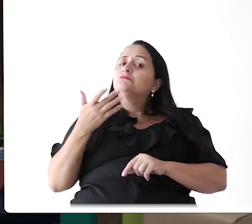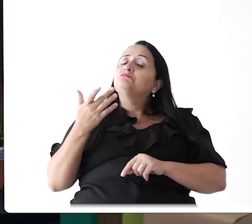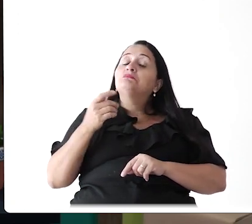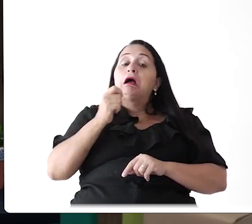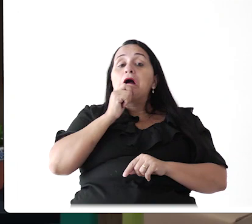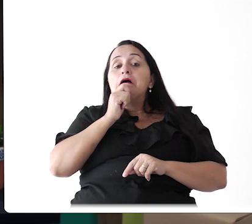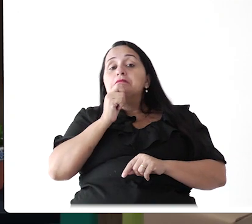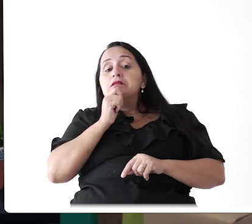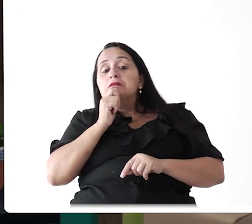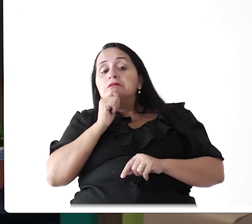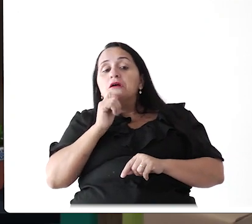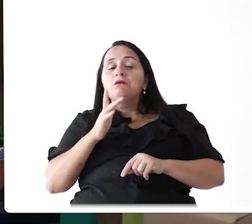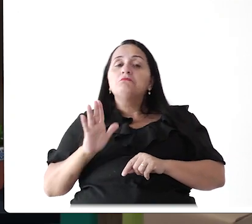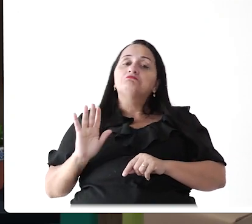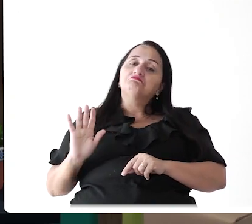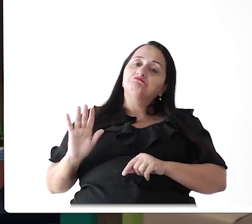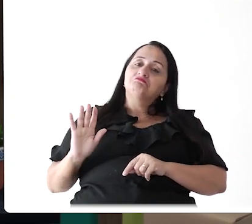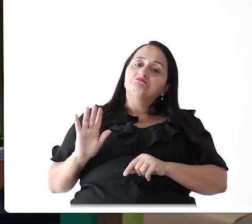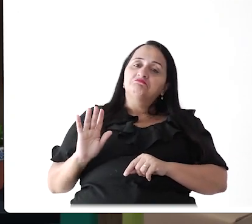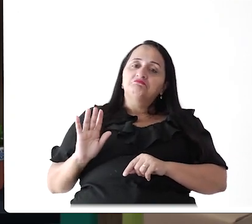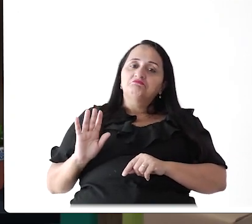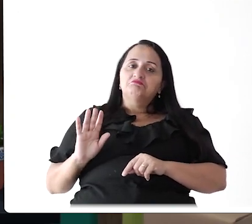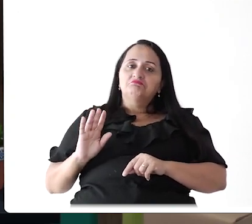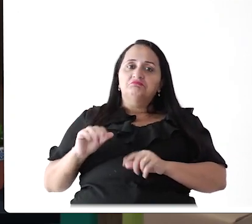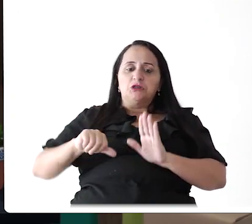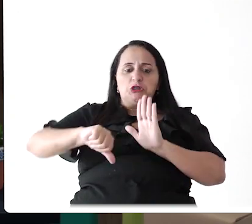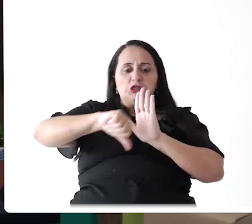Ainda não há provas que incriminem.